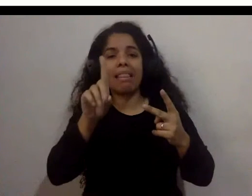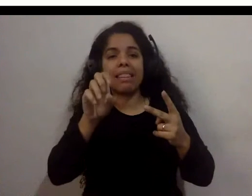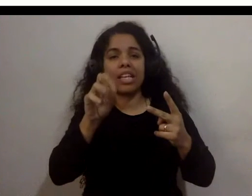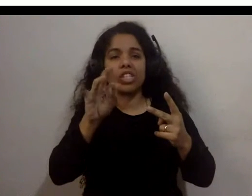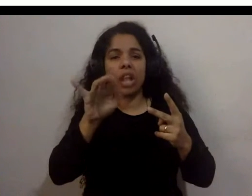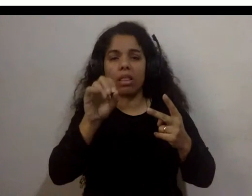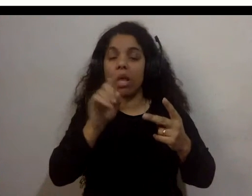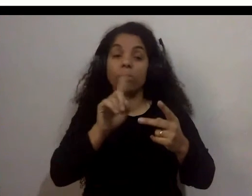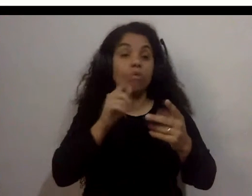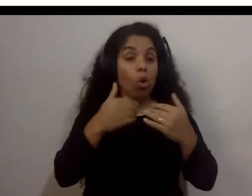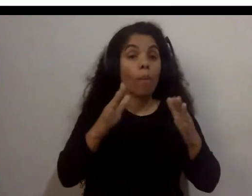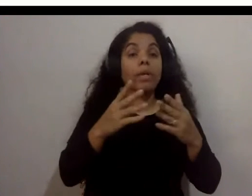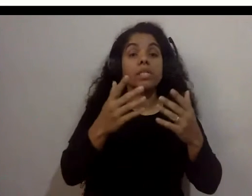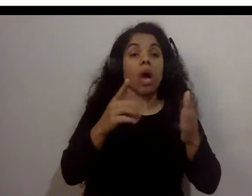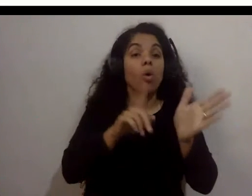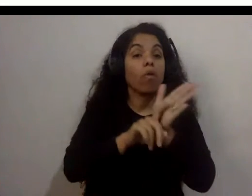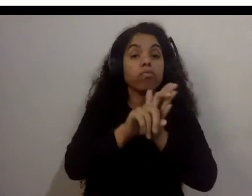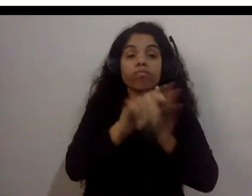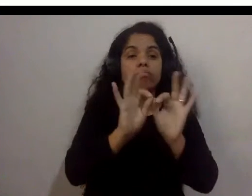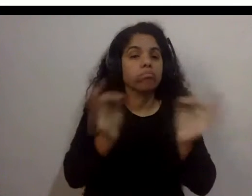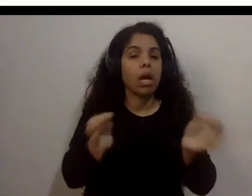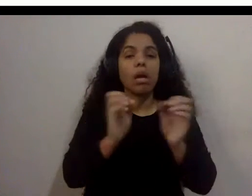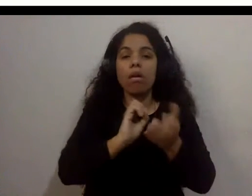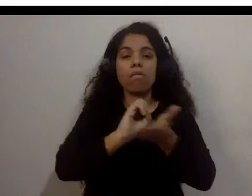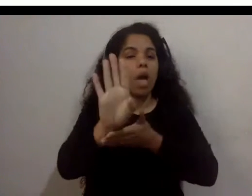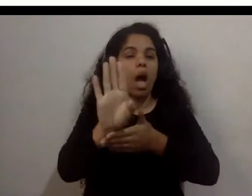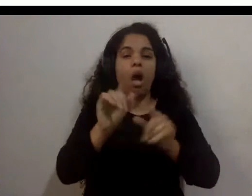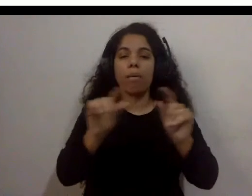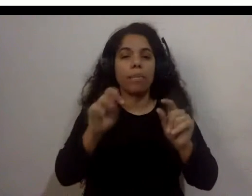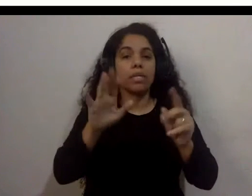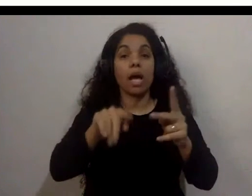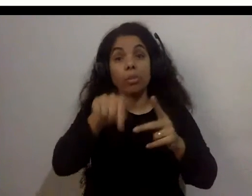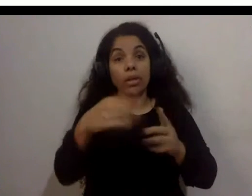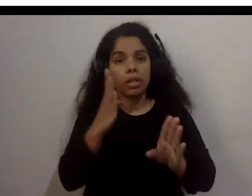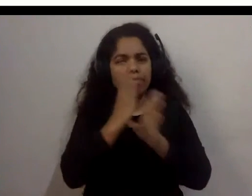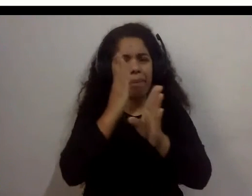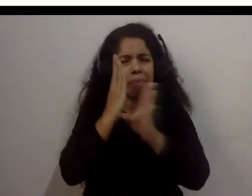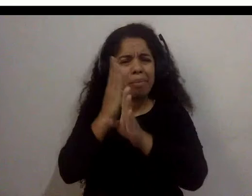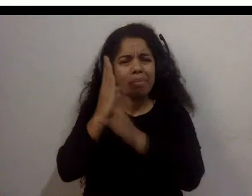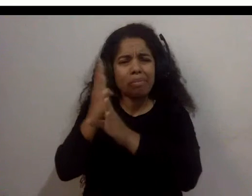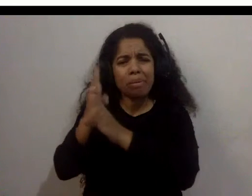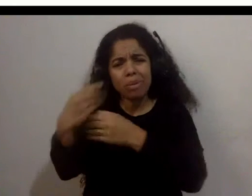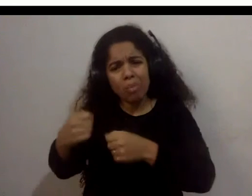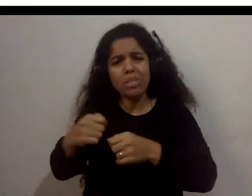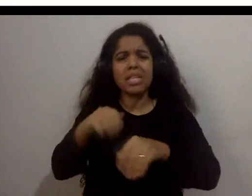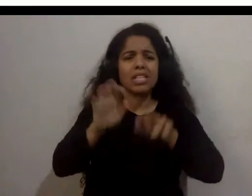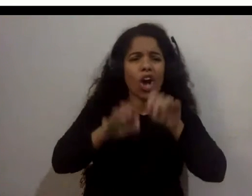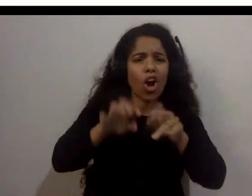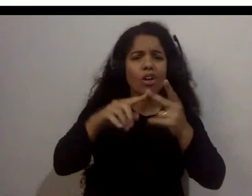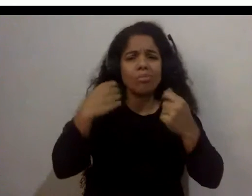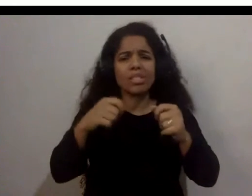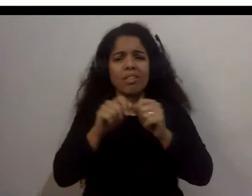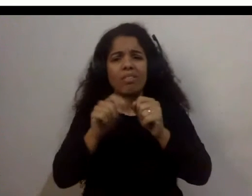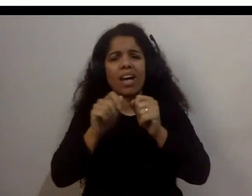destinatário. Eu vou começar com a função simples, enviar mensagem. E a partir daí eu vou descobrindo o que eu tenho que codar, o que eu tenho que